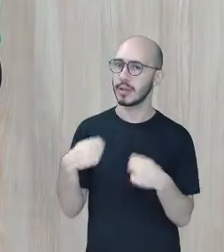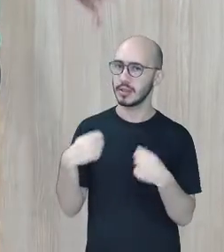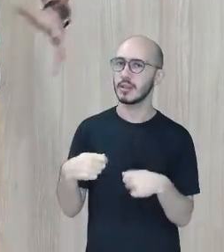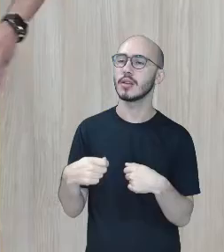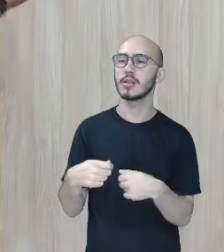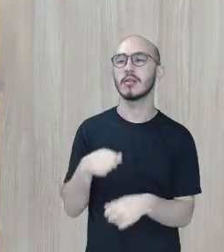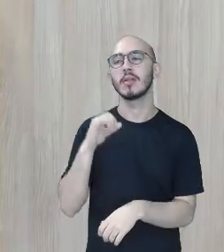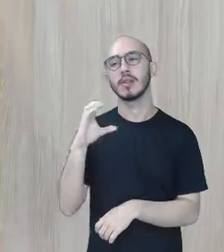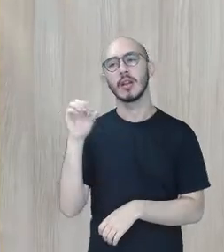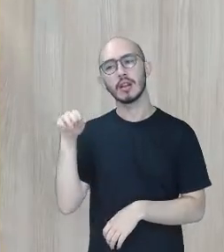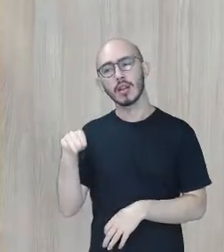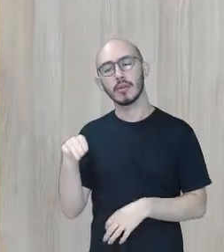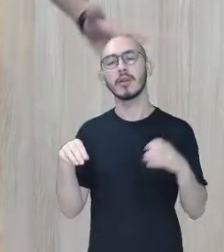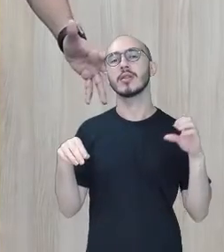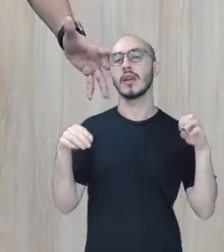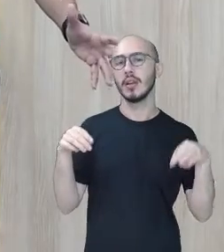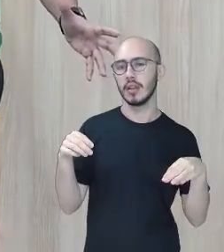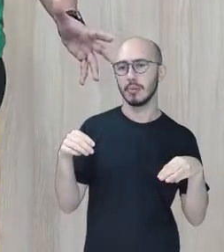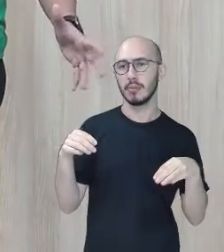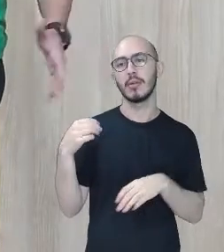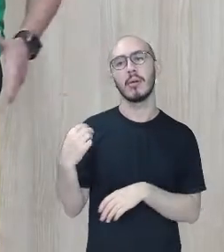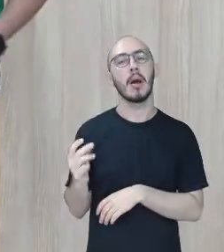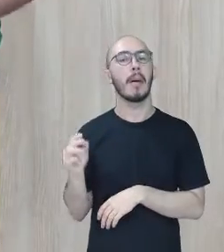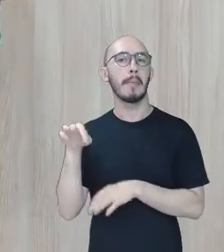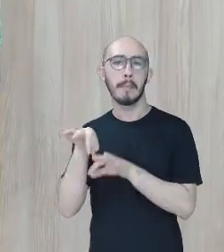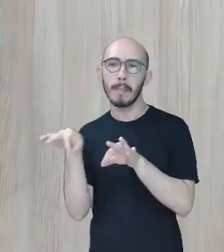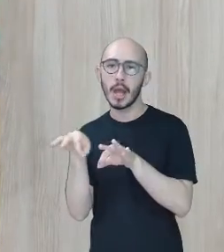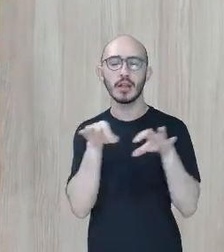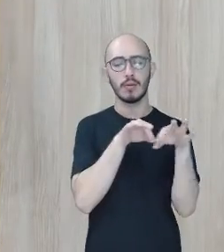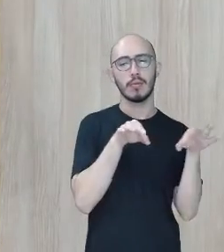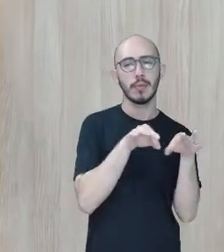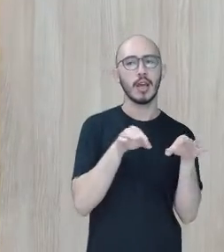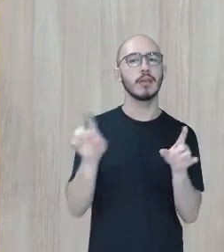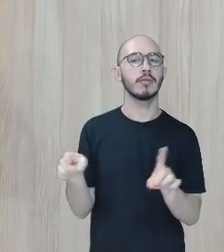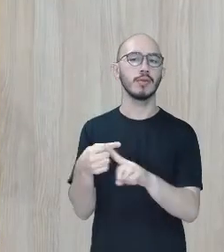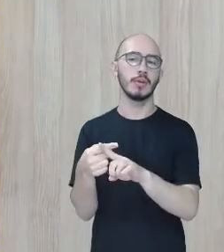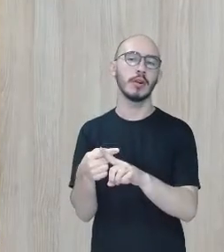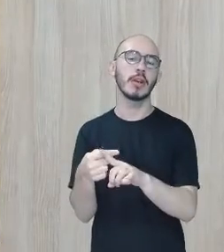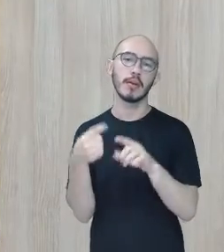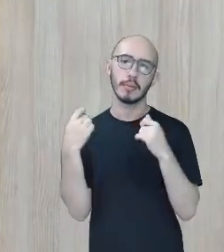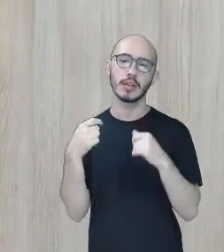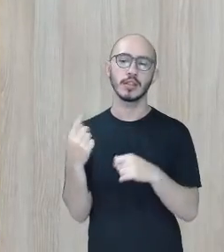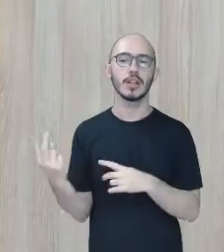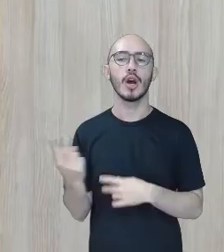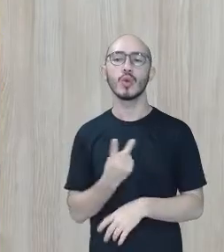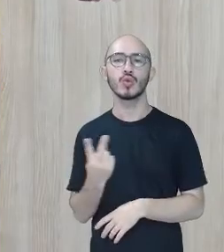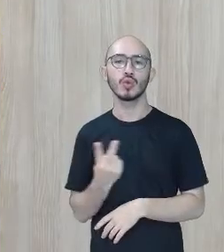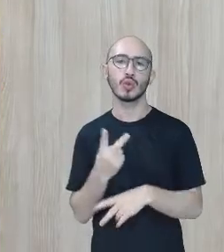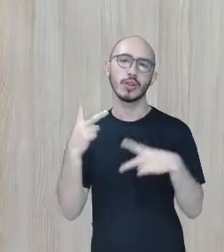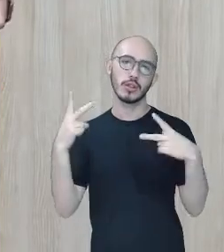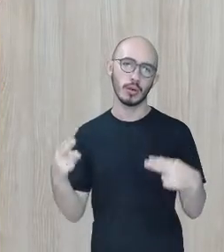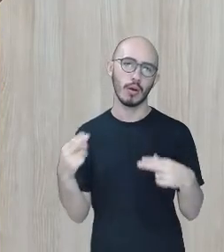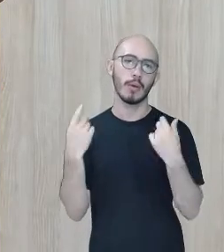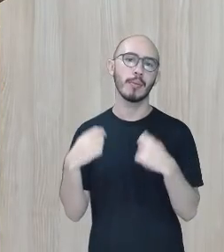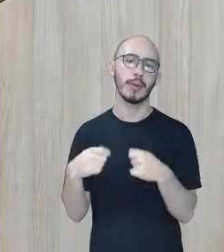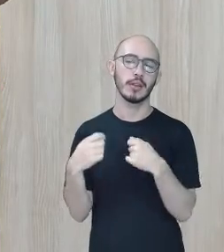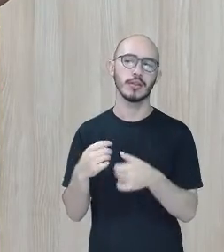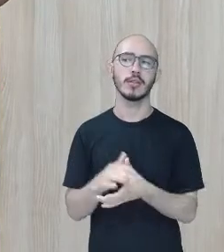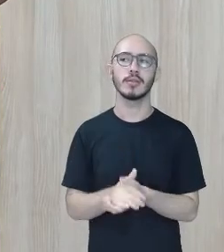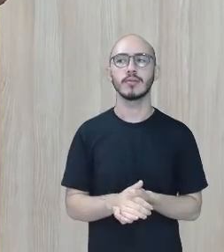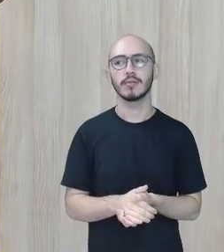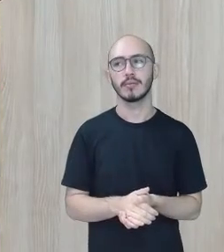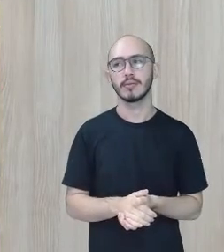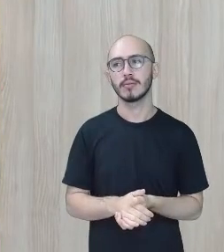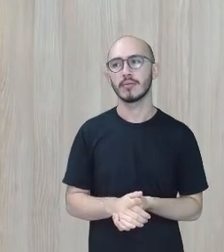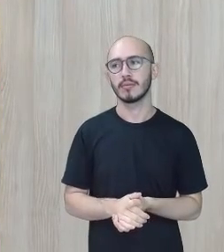tudo em centímetro, tudo em quilômetro, tá bom? Você não pode multiplicar 4 metros vezes